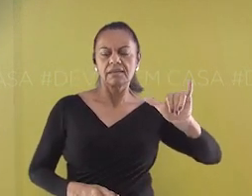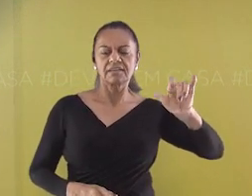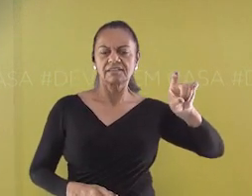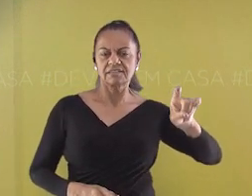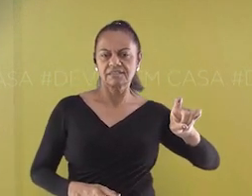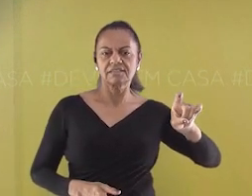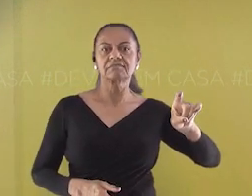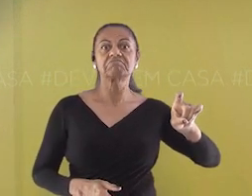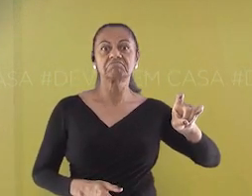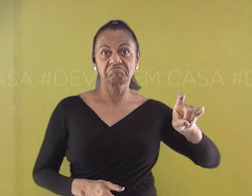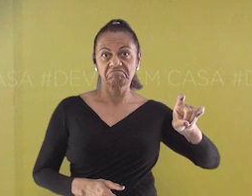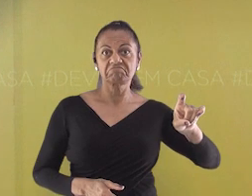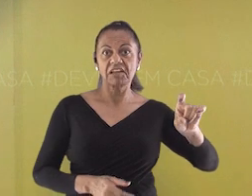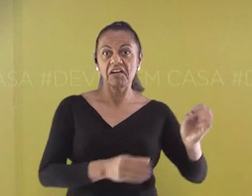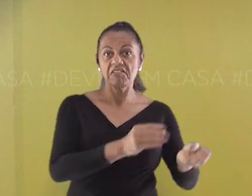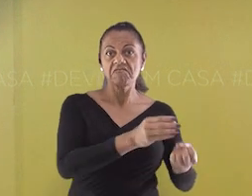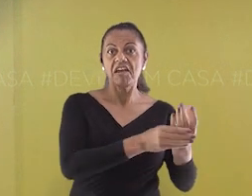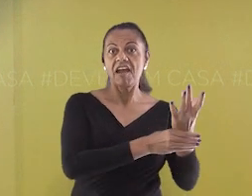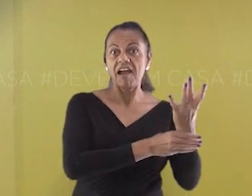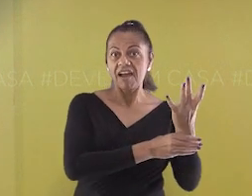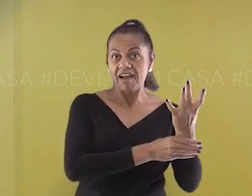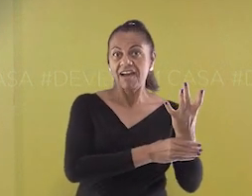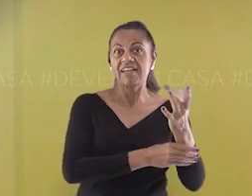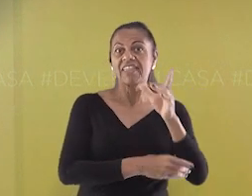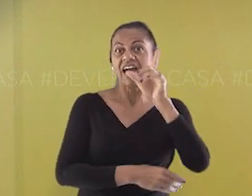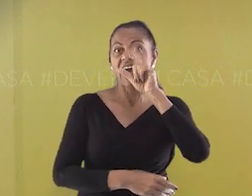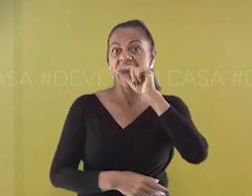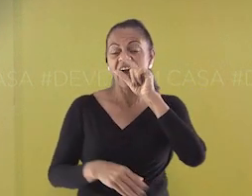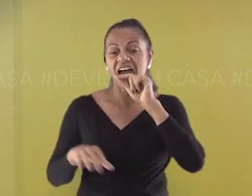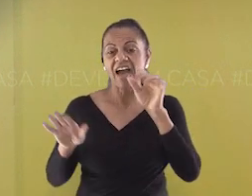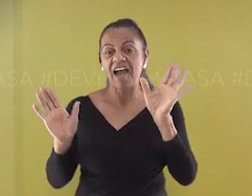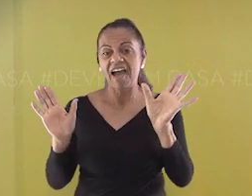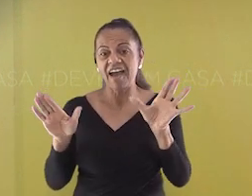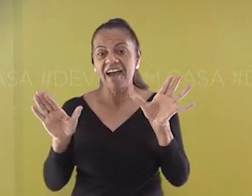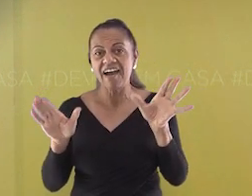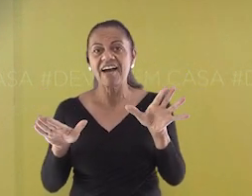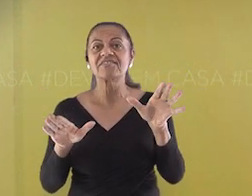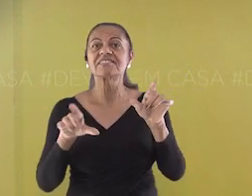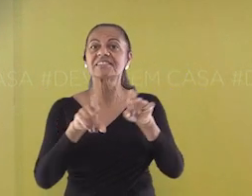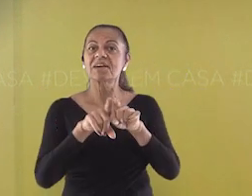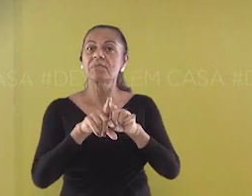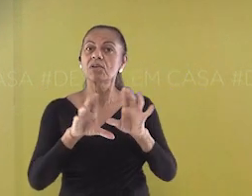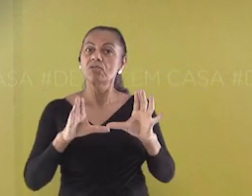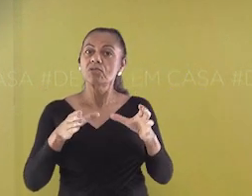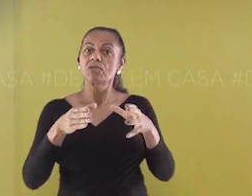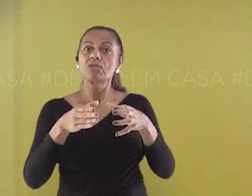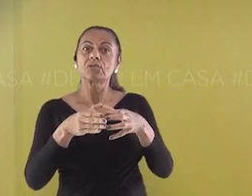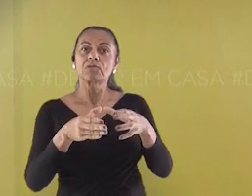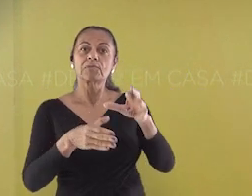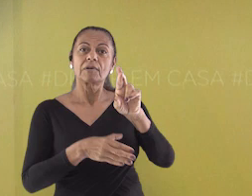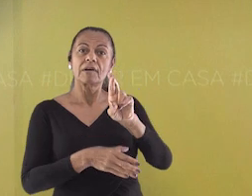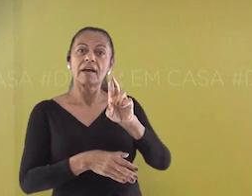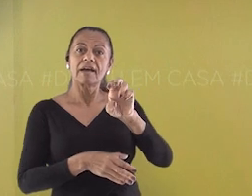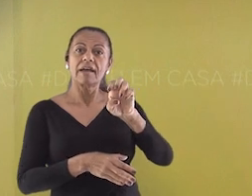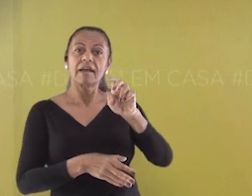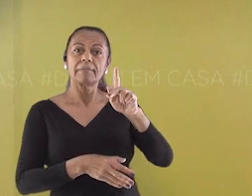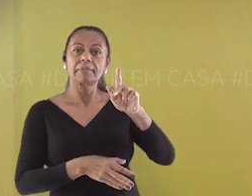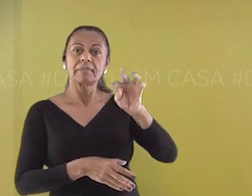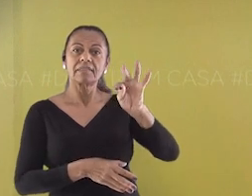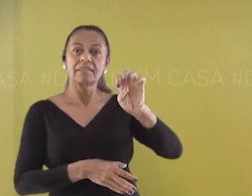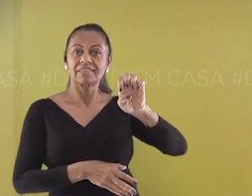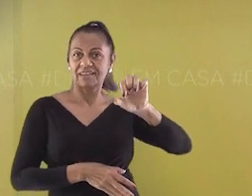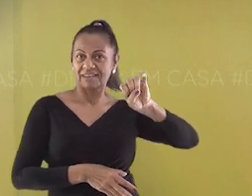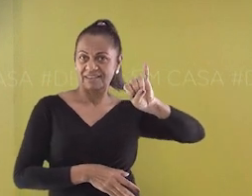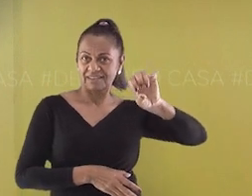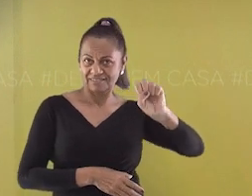as aves. Se você não sabe, os répteis, os dinossauros, eles deram a origem às espécies que